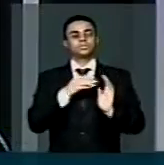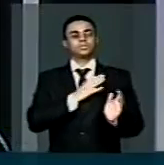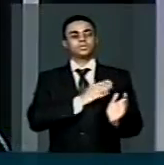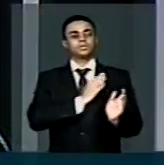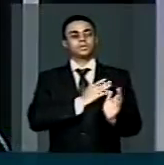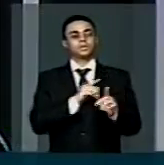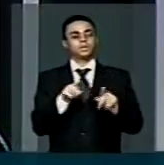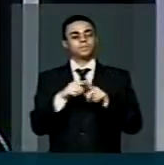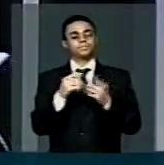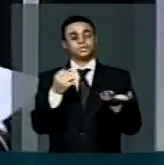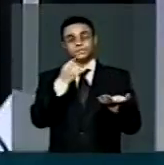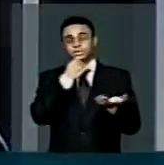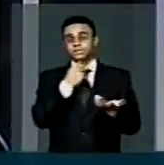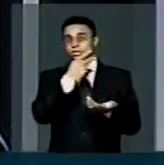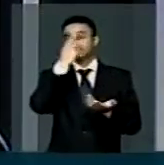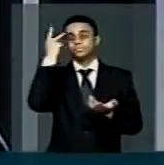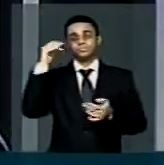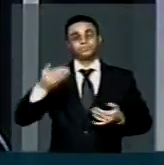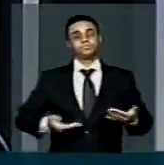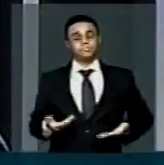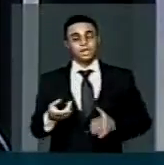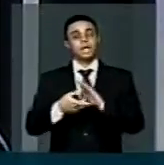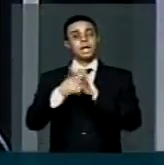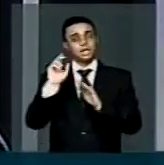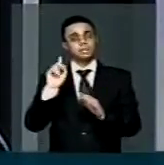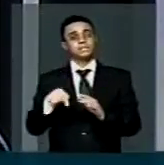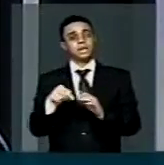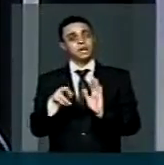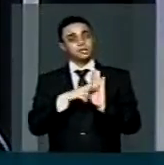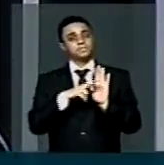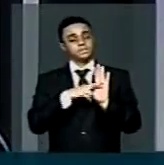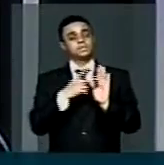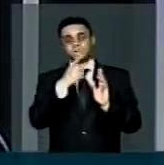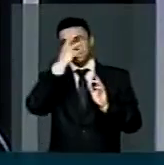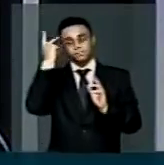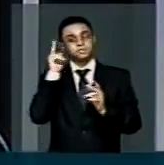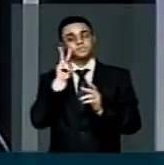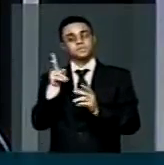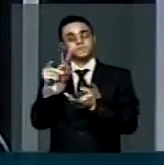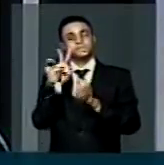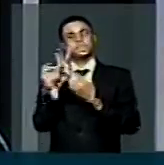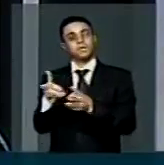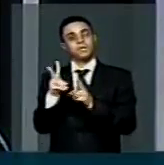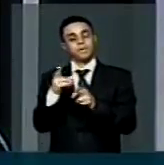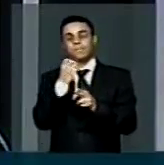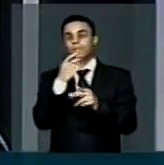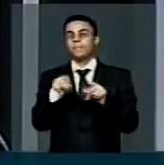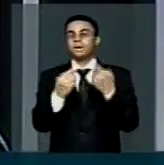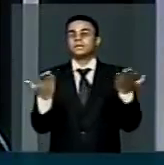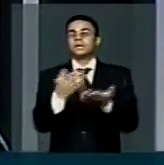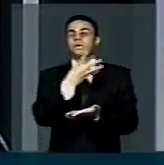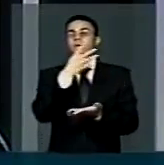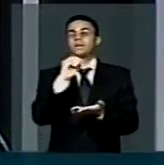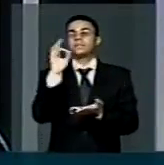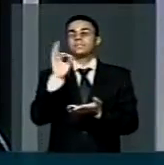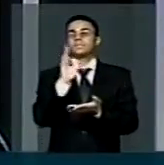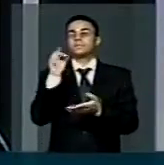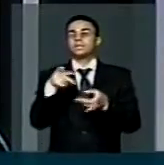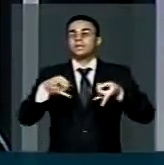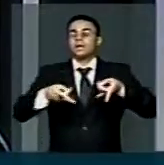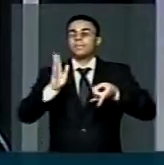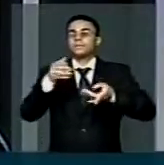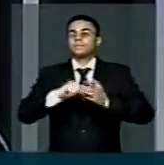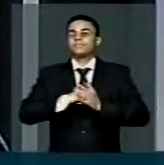Servidores do Estado, que foi uma referência, ter hoje 40% dos seus leitos desativados devido à falta de médicos e